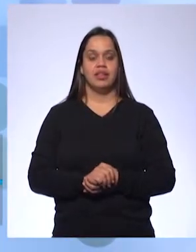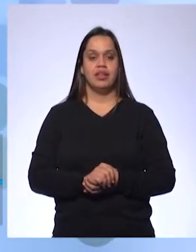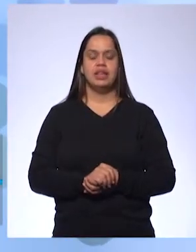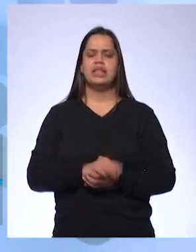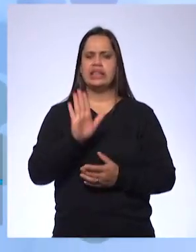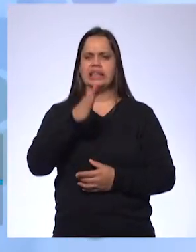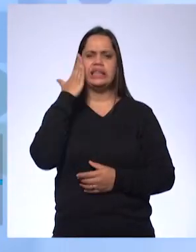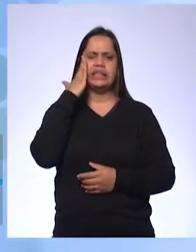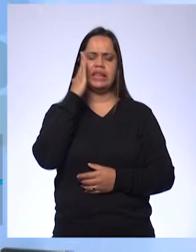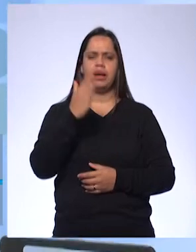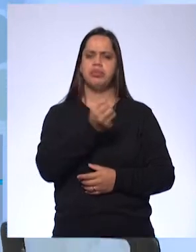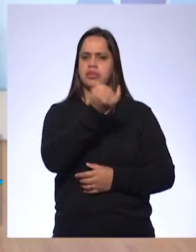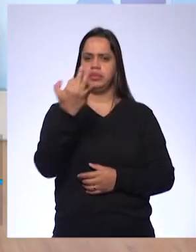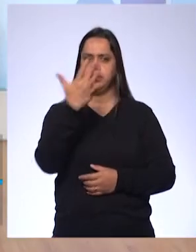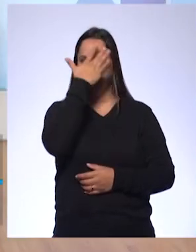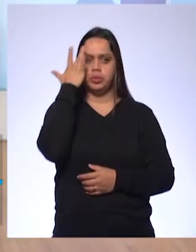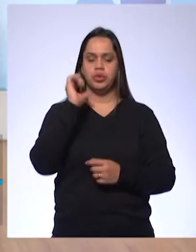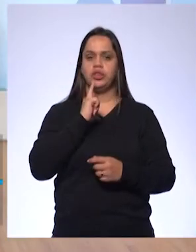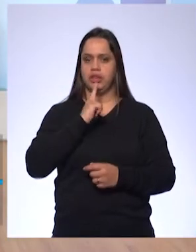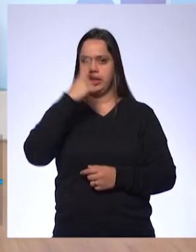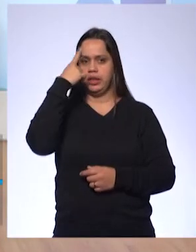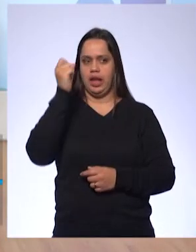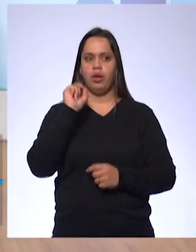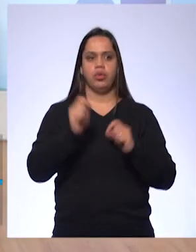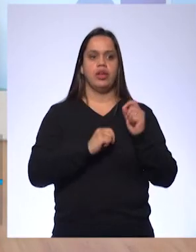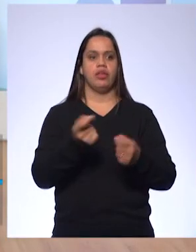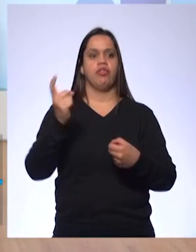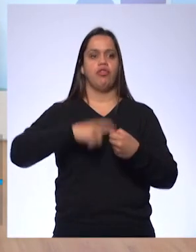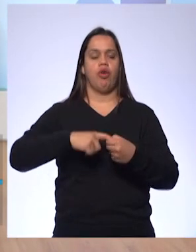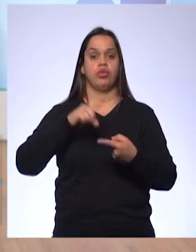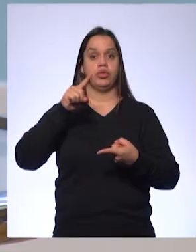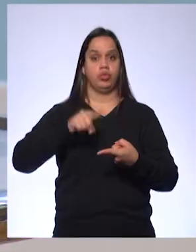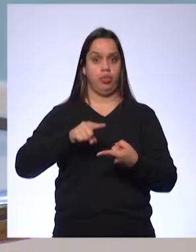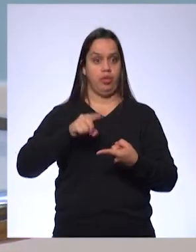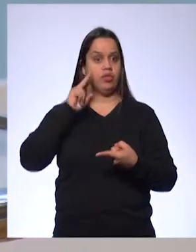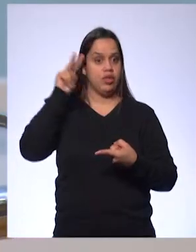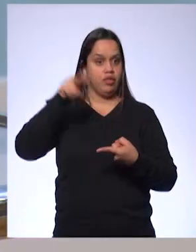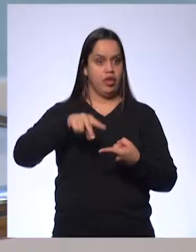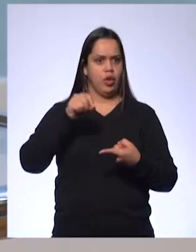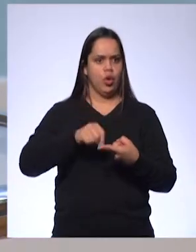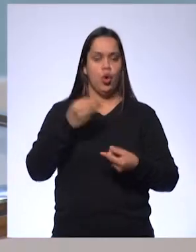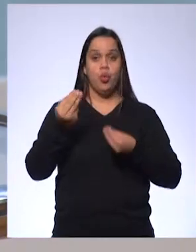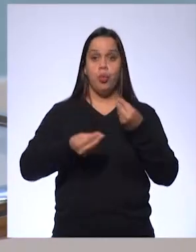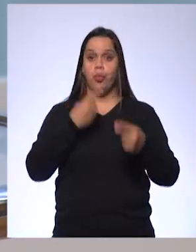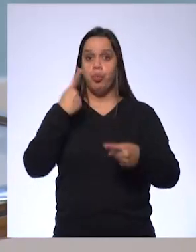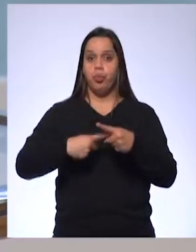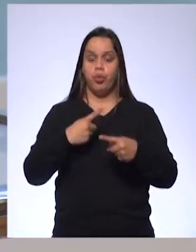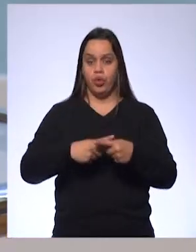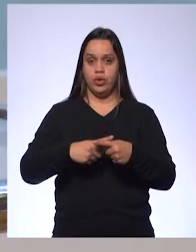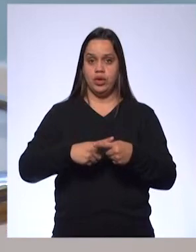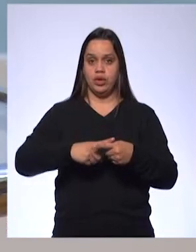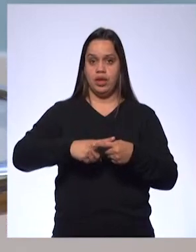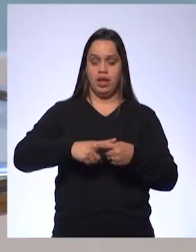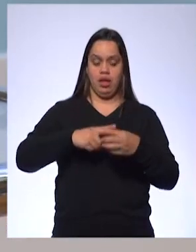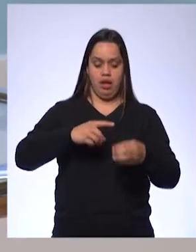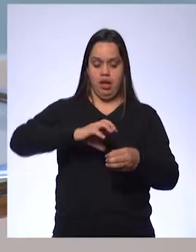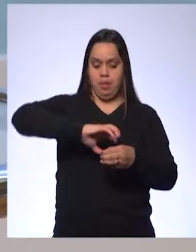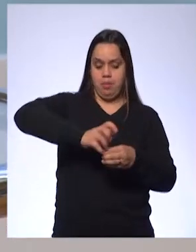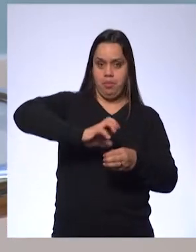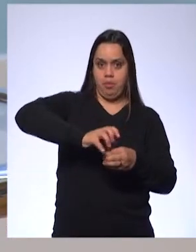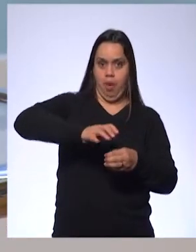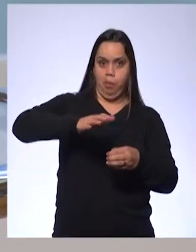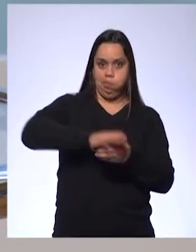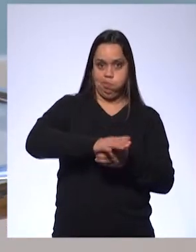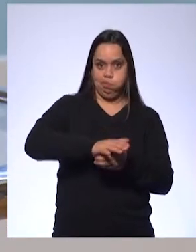formulado essa hipótese, volta aqui só um minutinho para mim, ó, de que como o vidro está fechado, pode ser isso. Né? Sim,